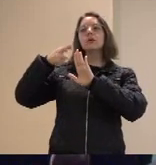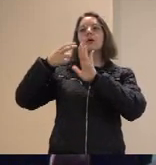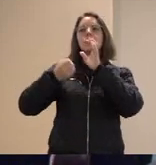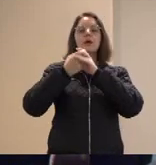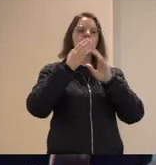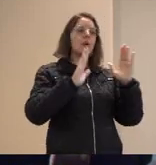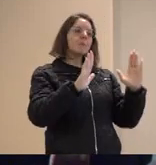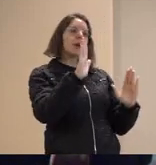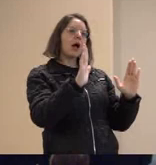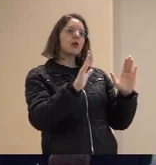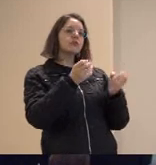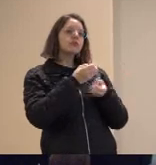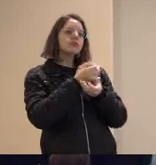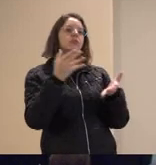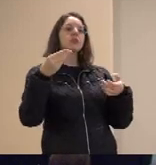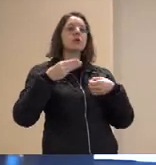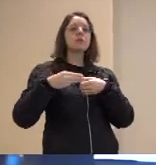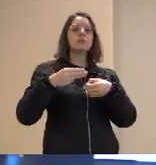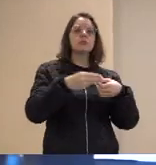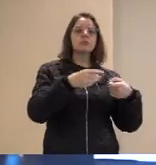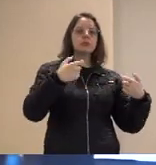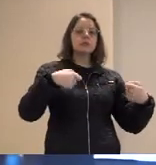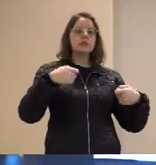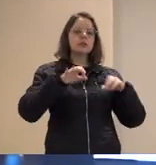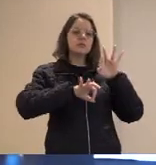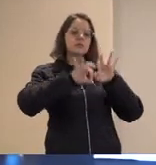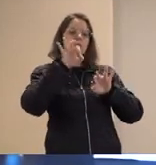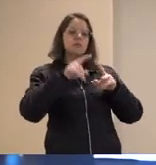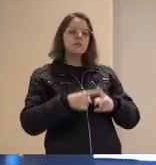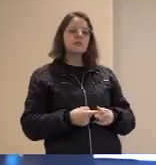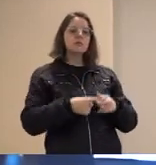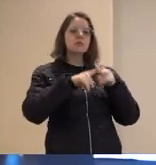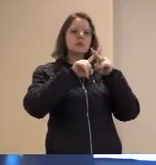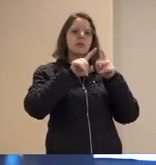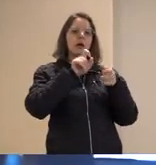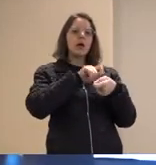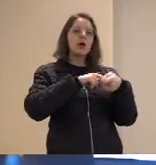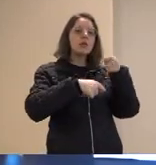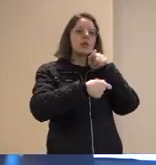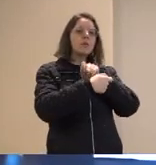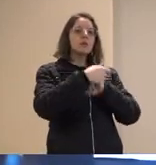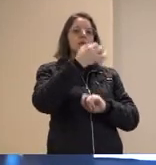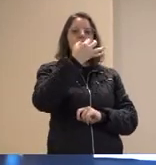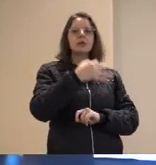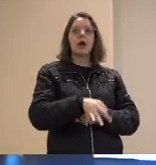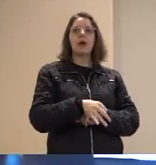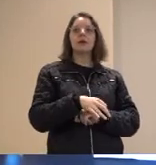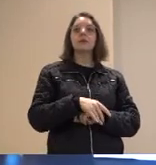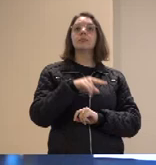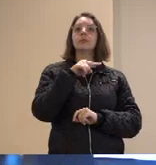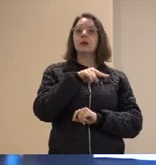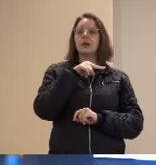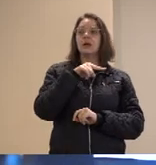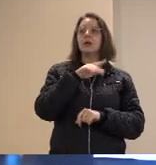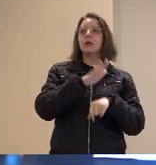e os municípios deveriam realizar. O reordenamento é uma atribuição